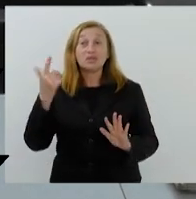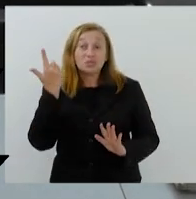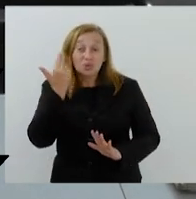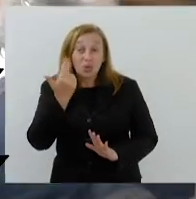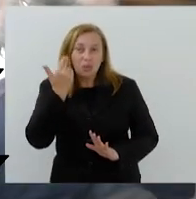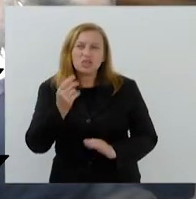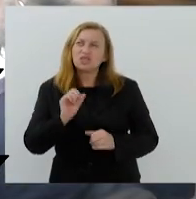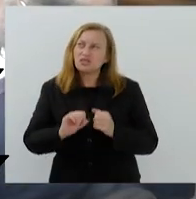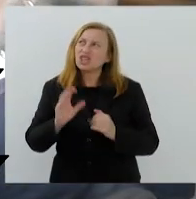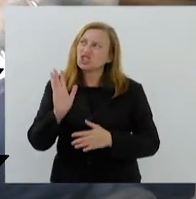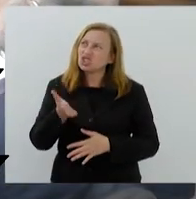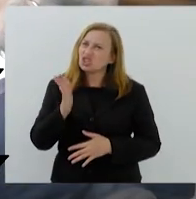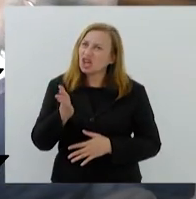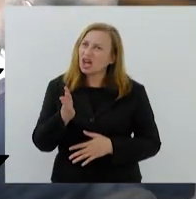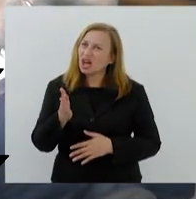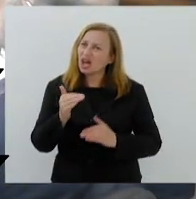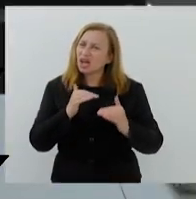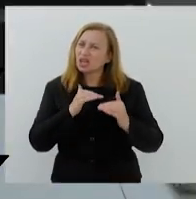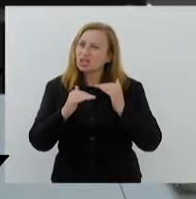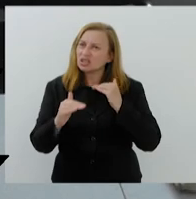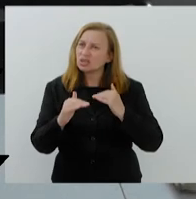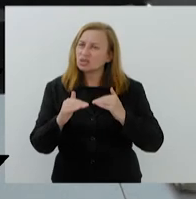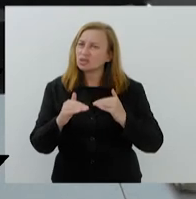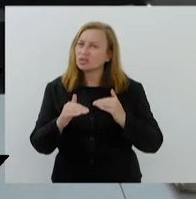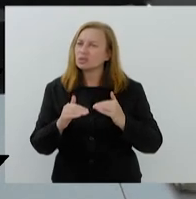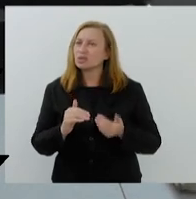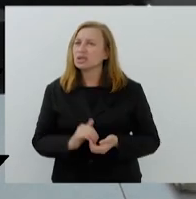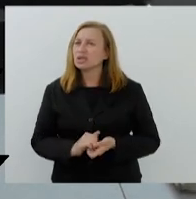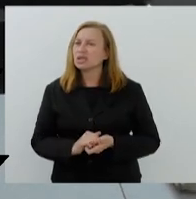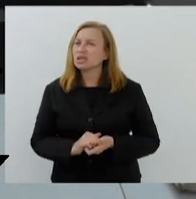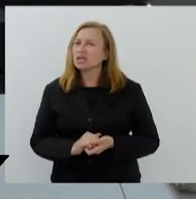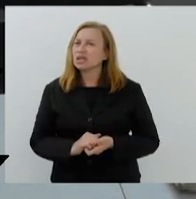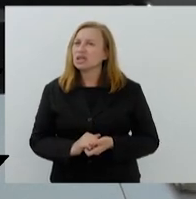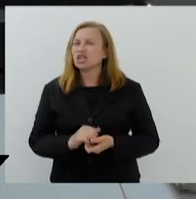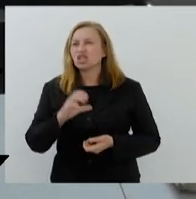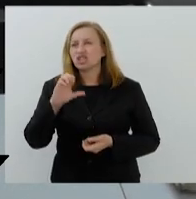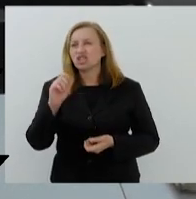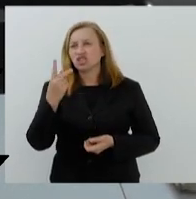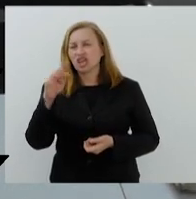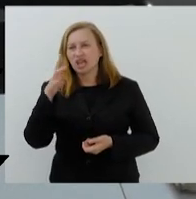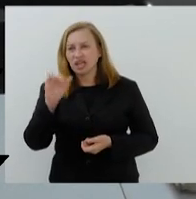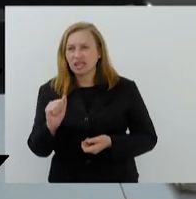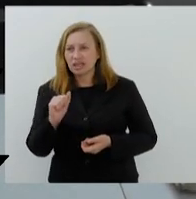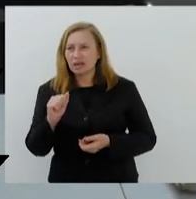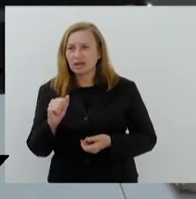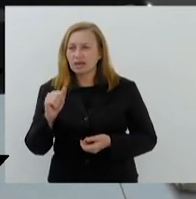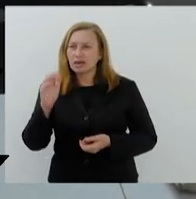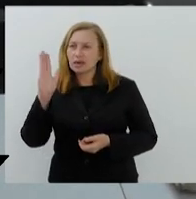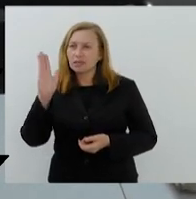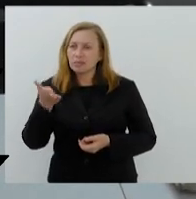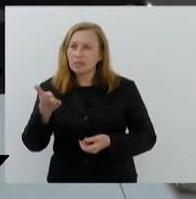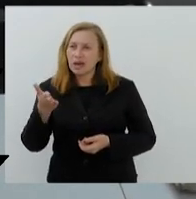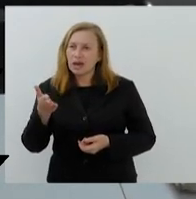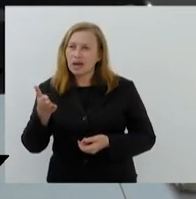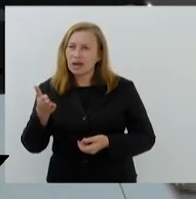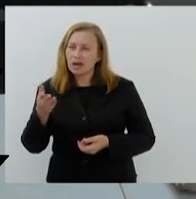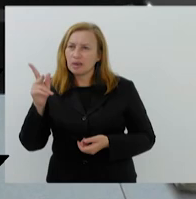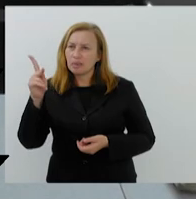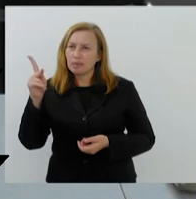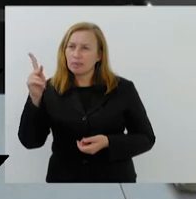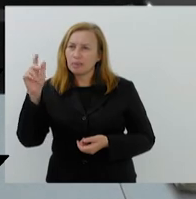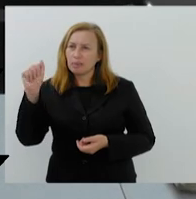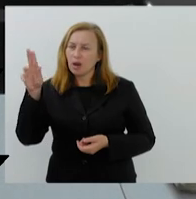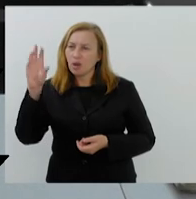fez isso já em estação de metrô. Estação Charitas, barra... Paulo, não, mas Paulo